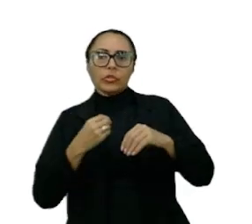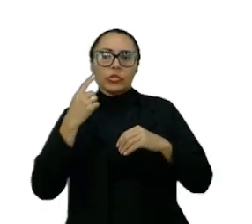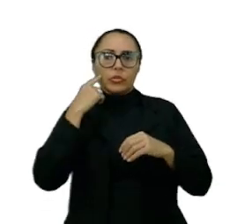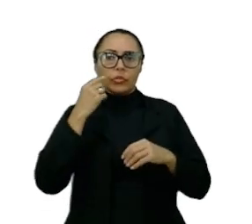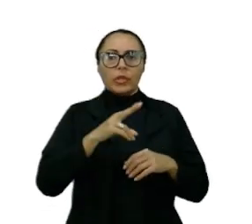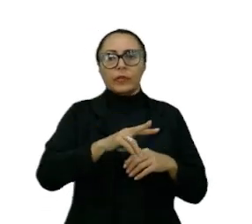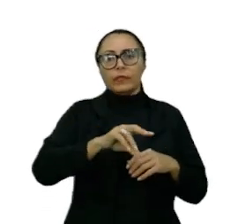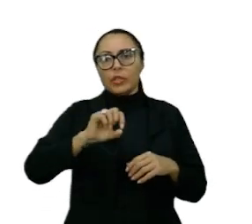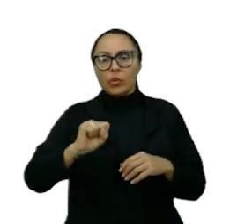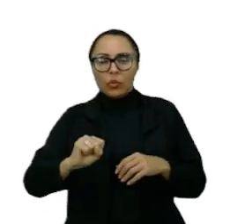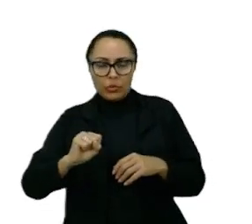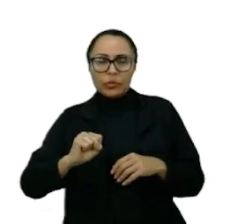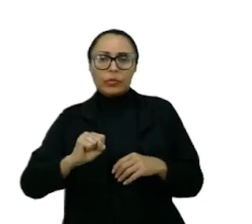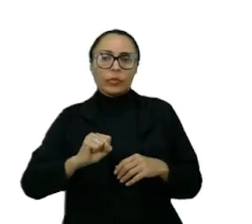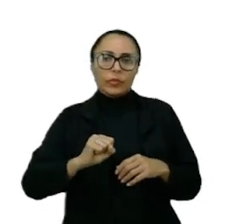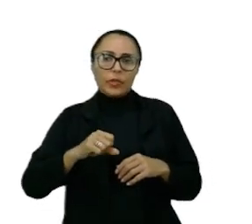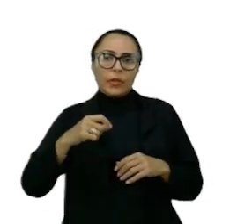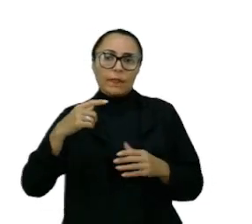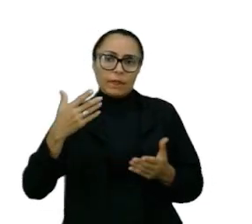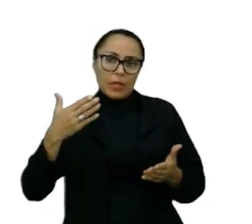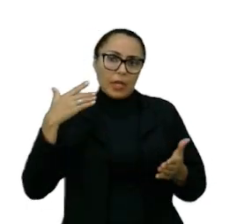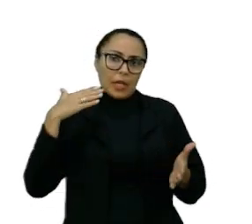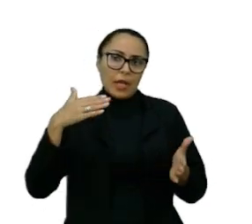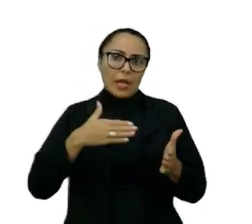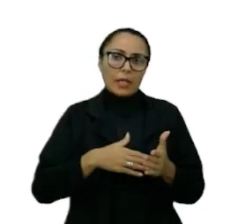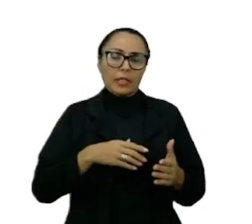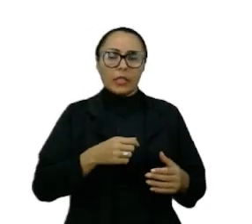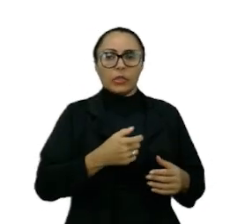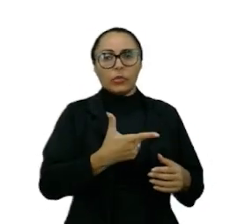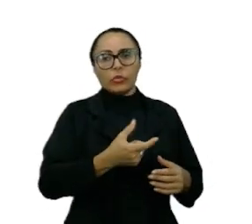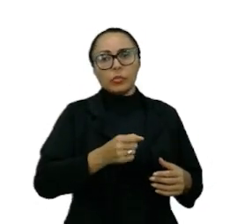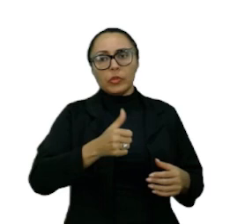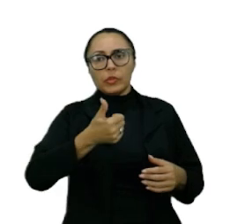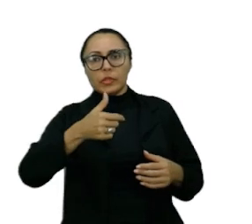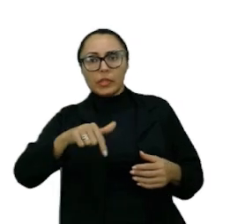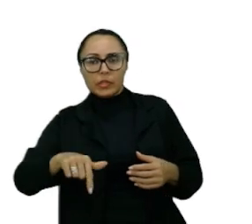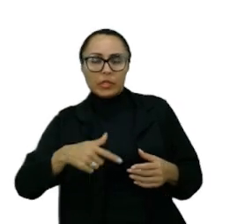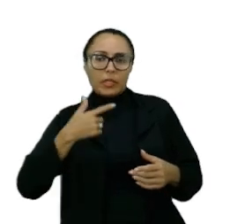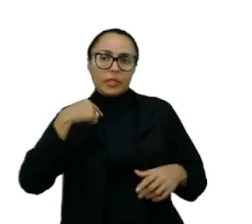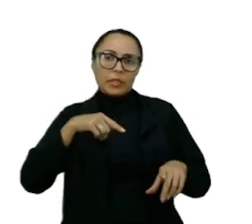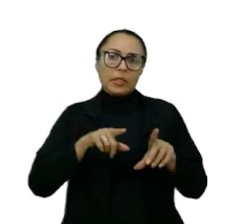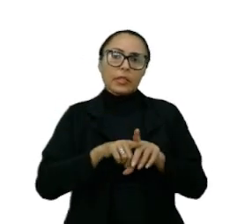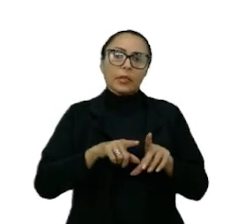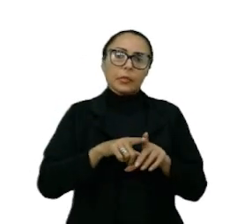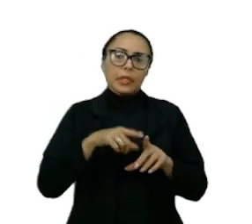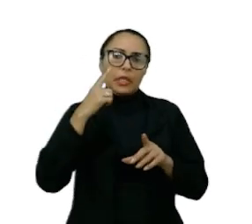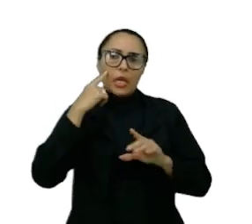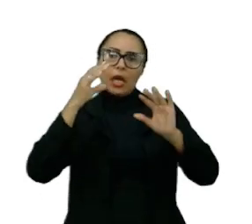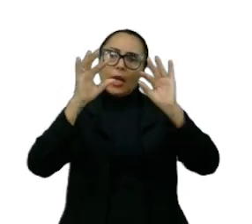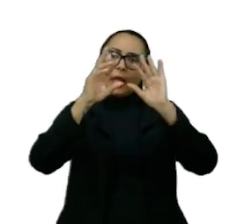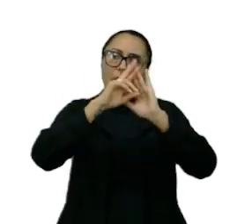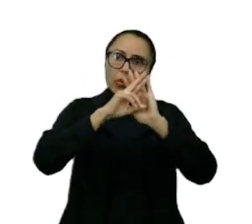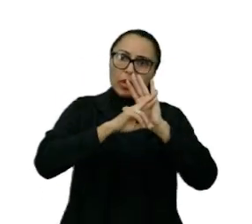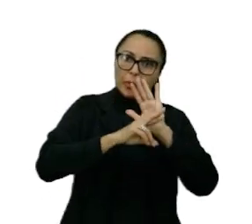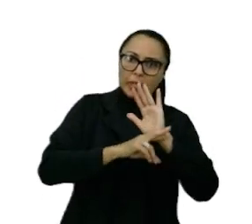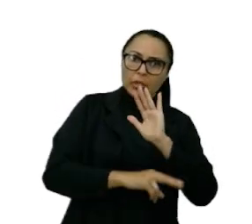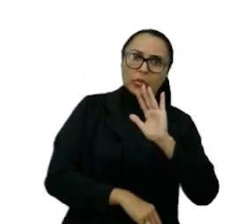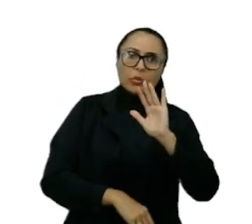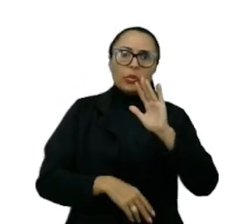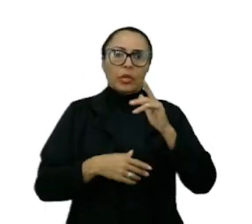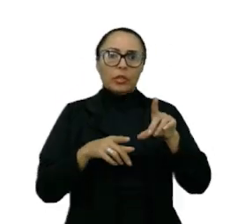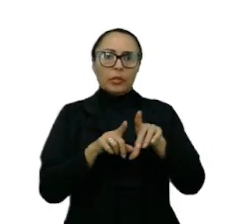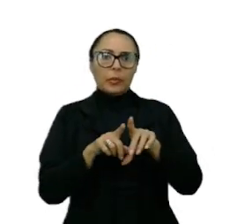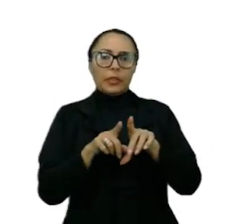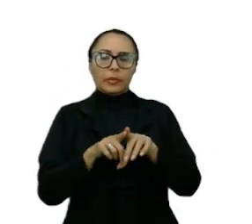mistura B8 vai até 2017. Também a nossa agência regulamentadora que